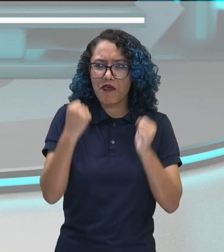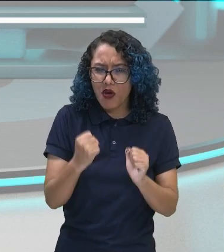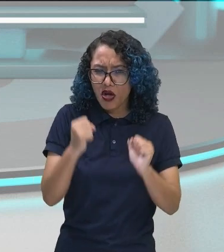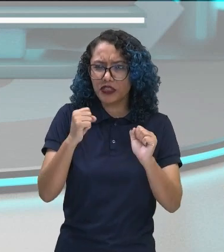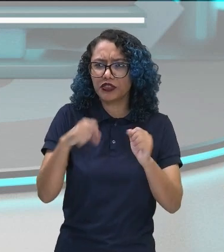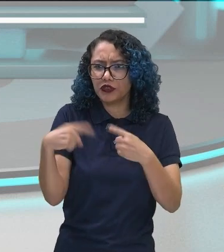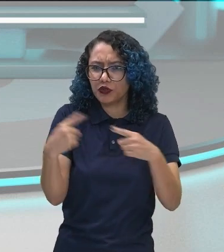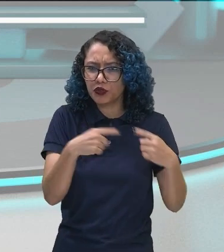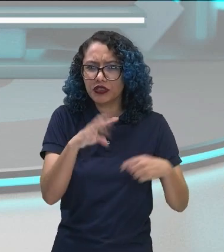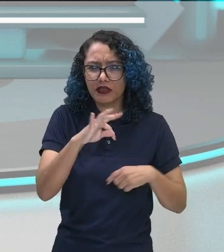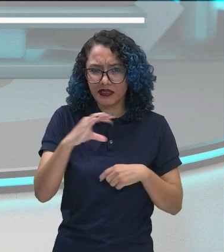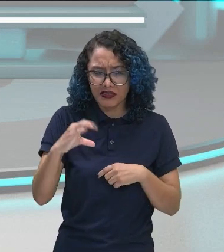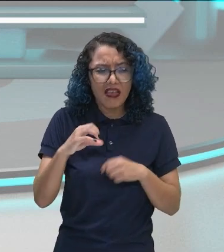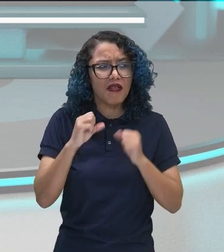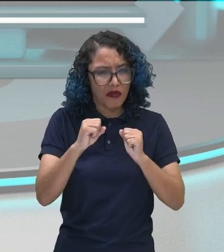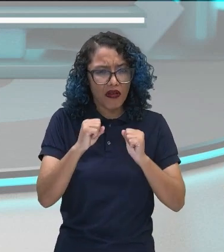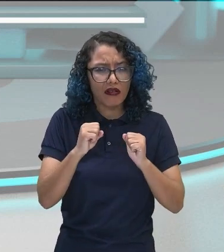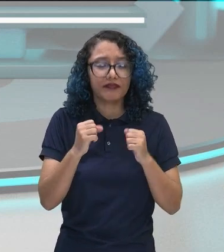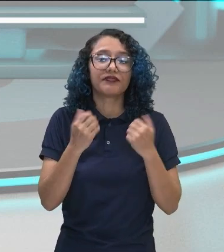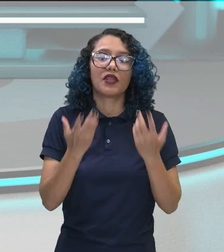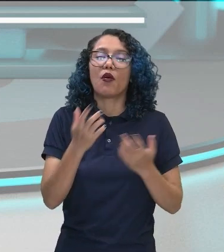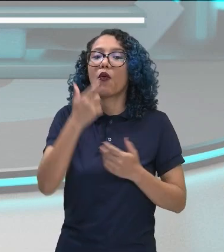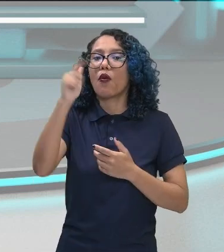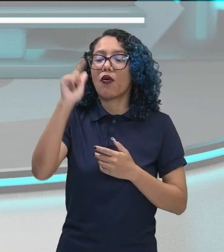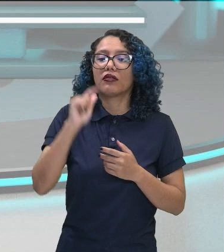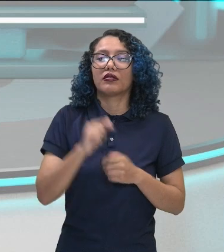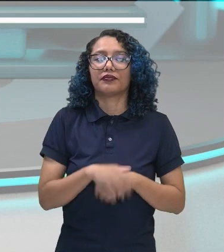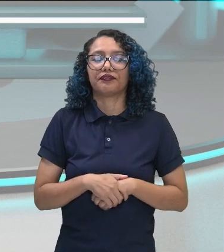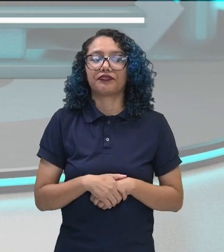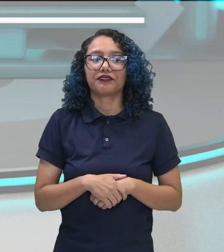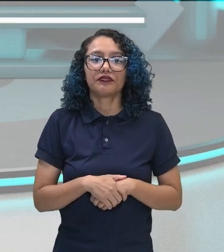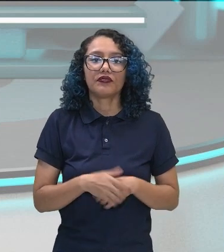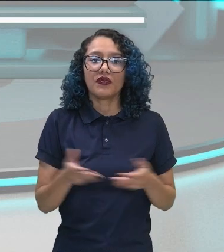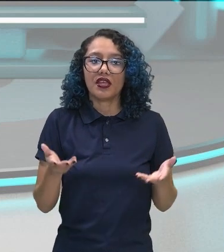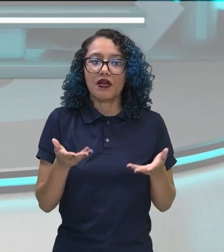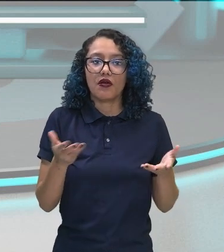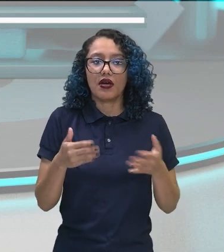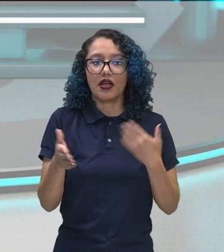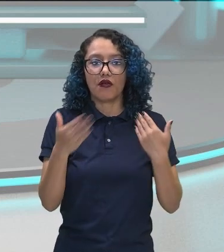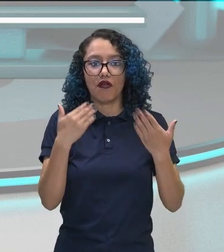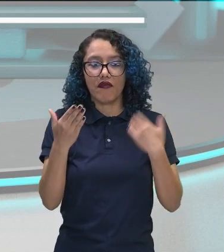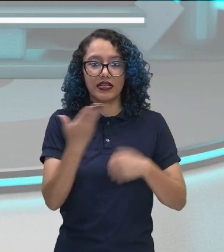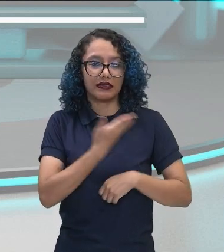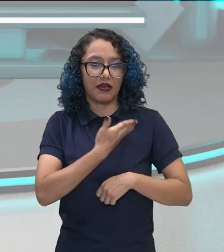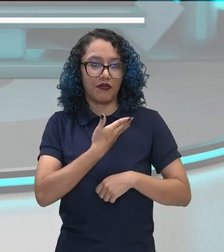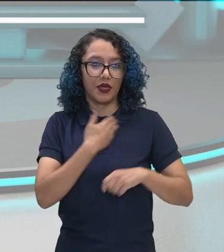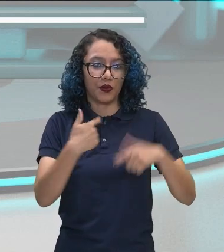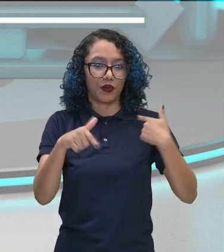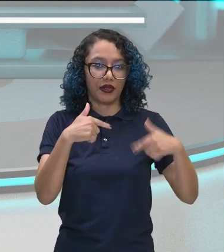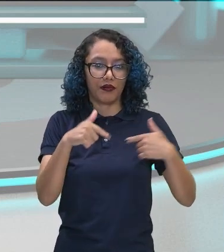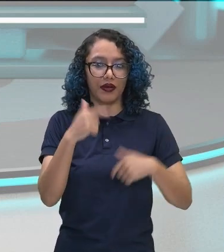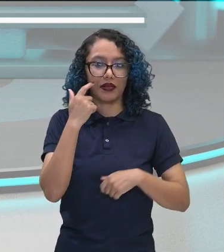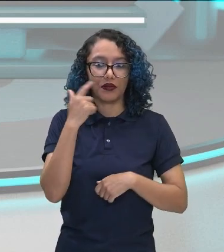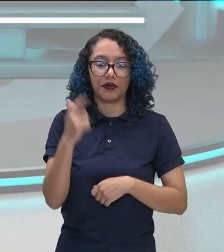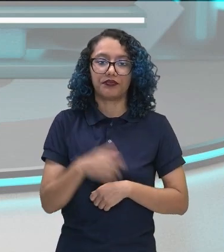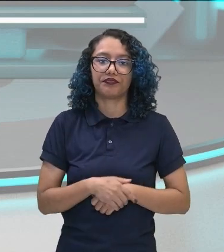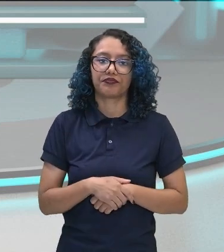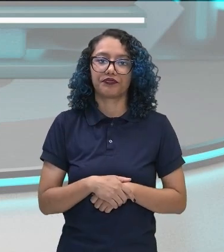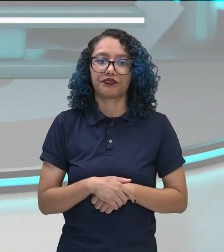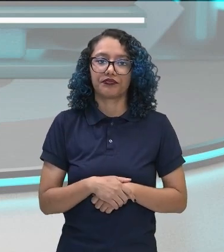é descontraído? Vamos ver outra situação. Uma conversa com um colega de trabalho. Olha a